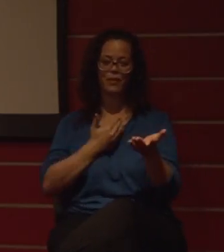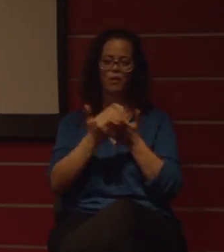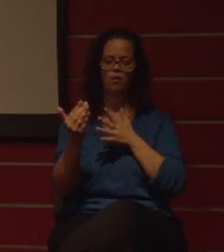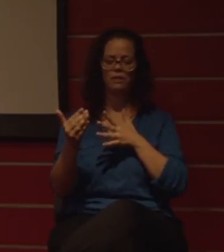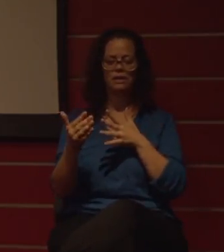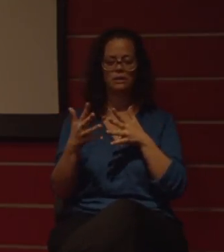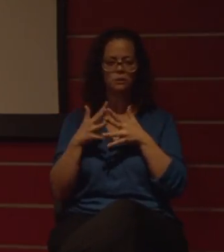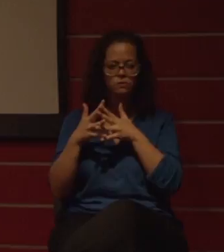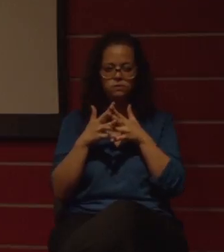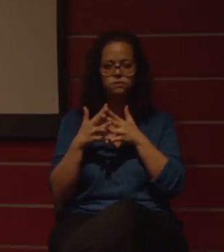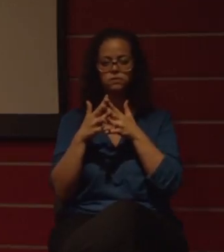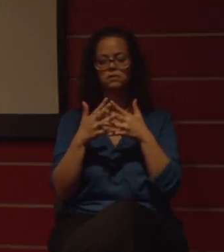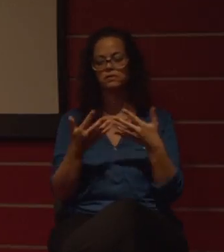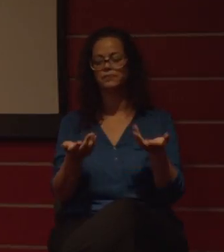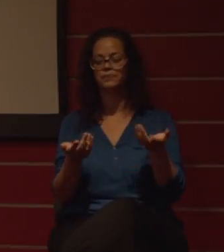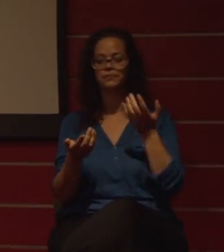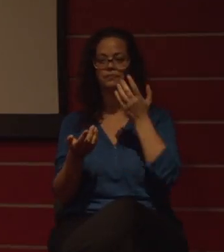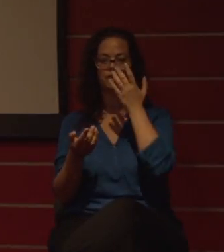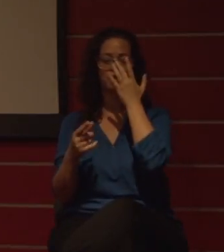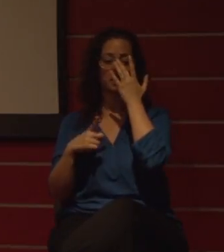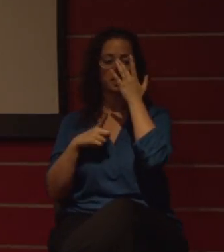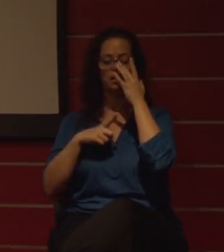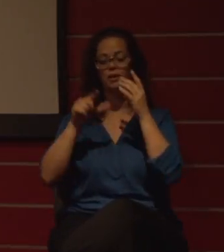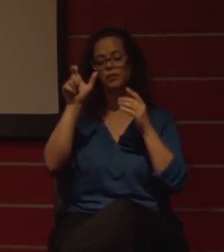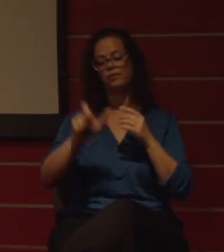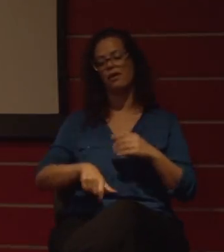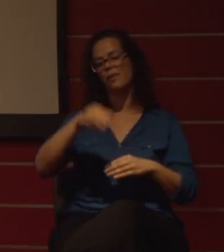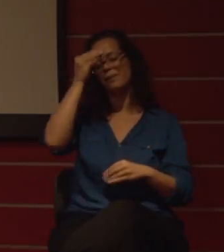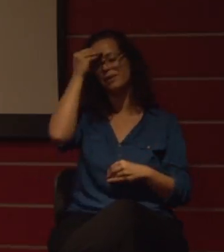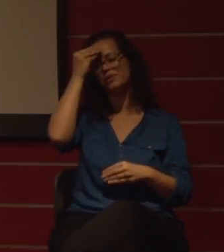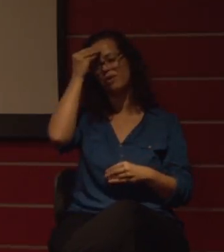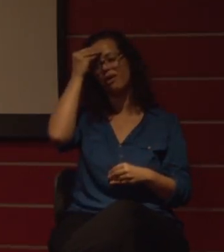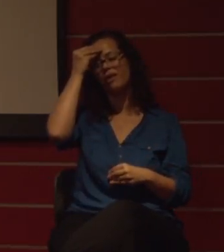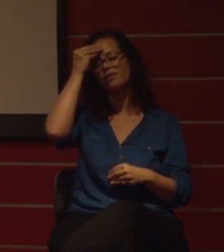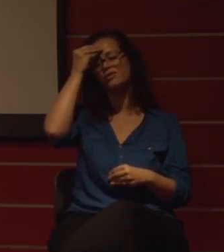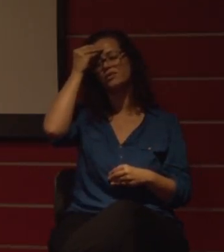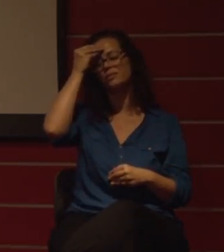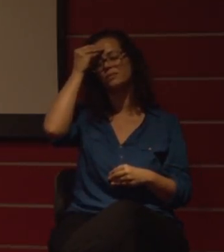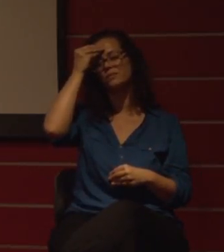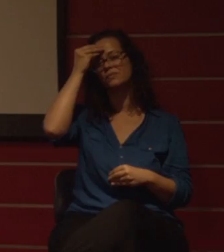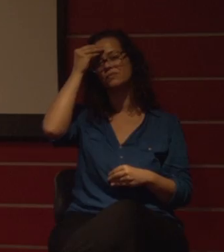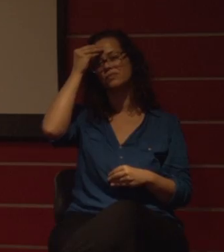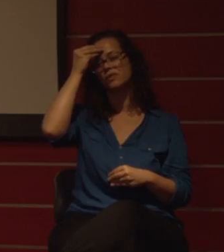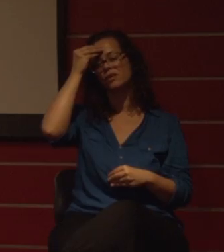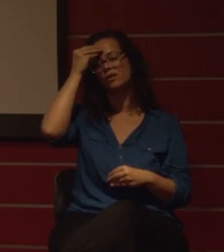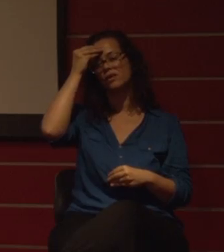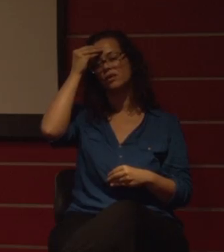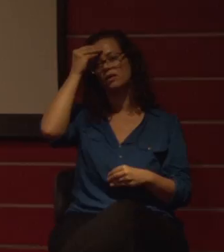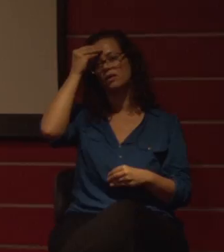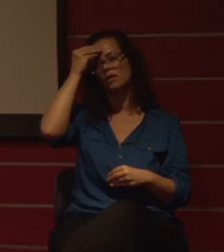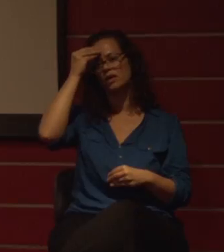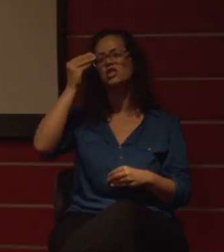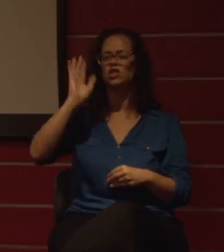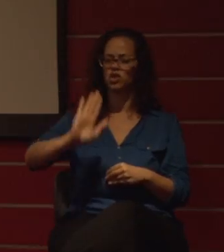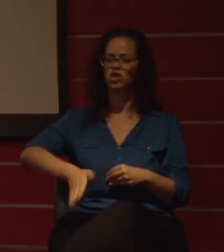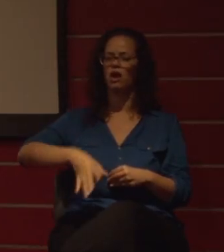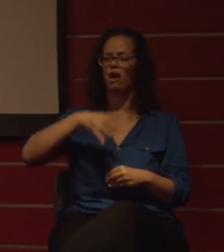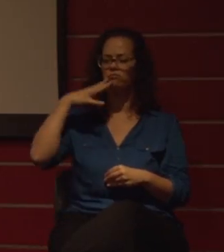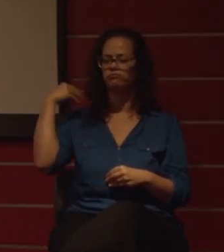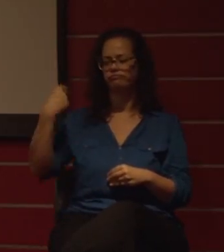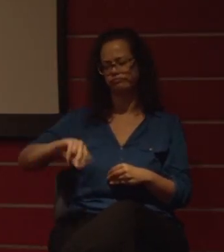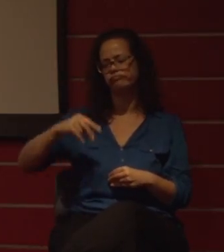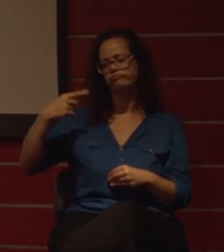um um personagem que pode ter a ah que que foi criticado por alguns